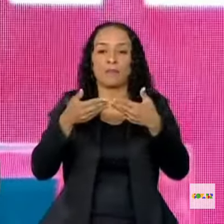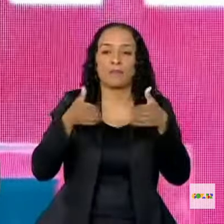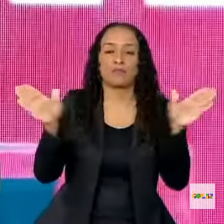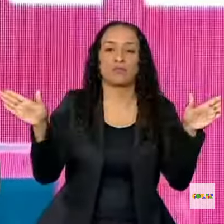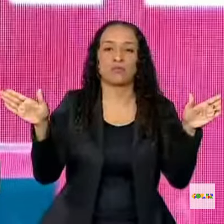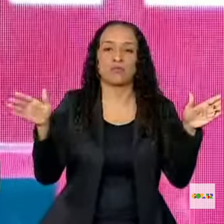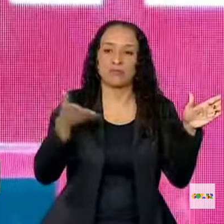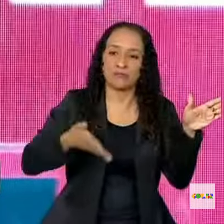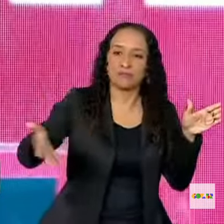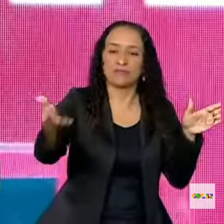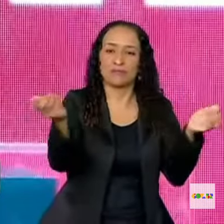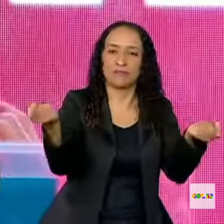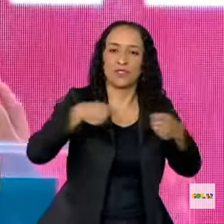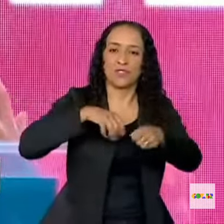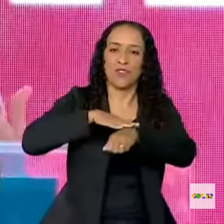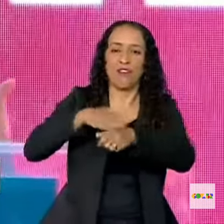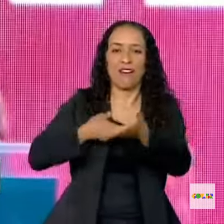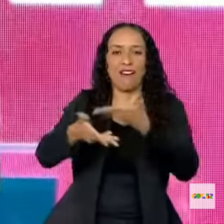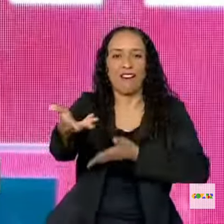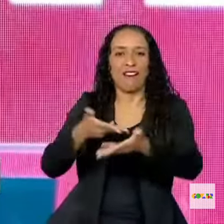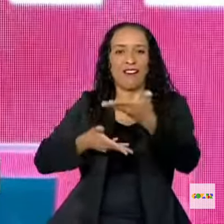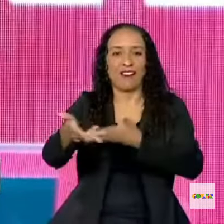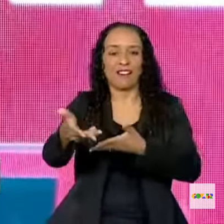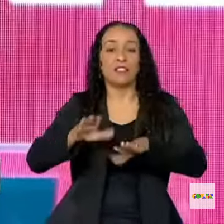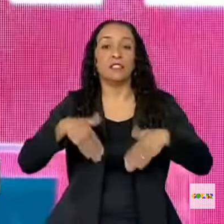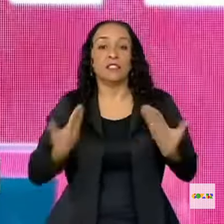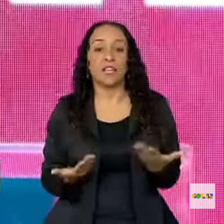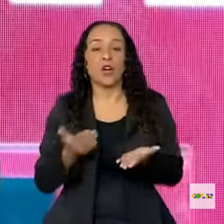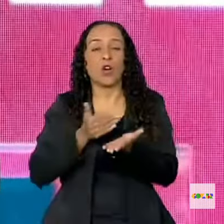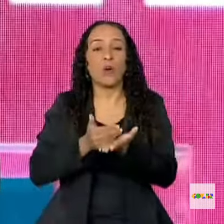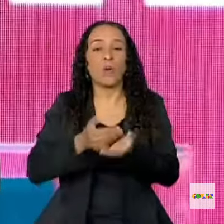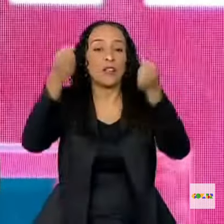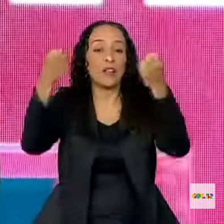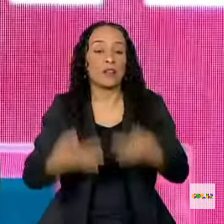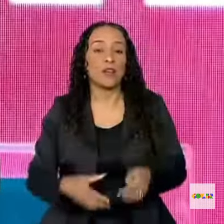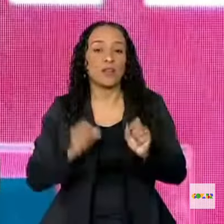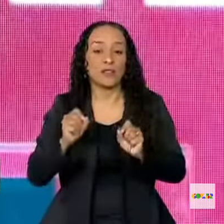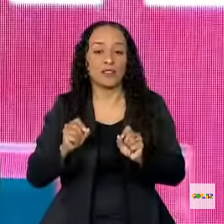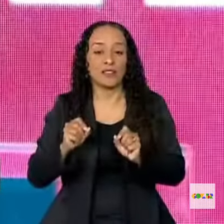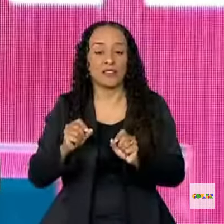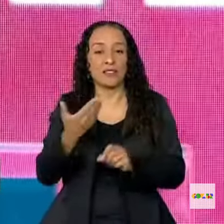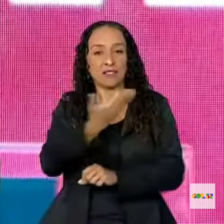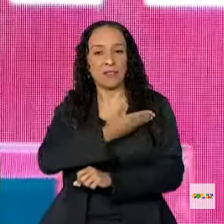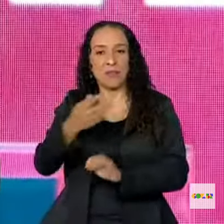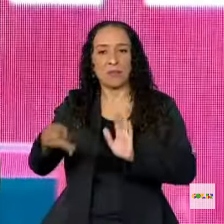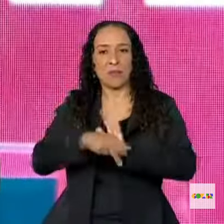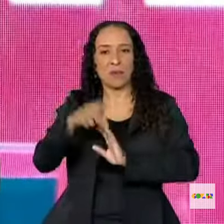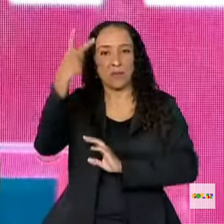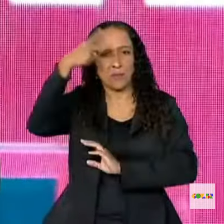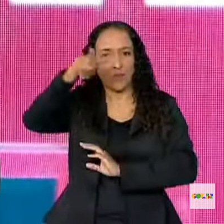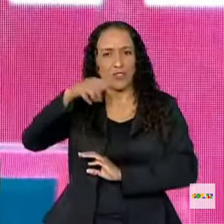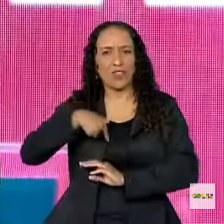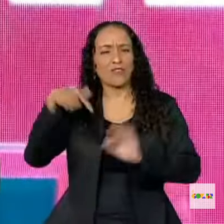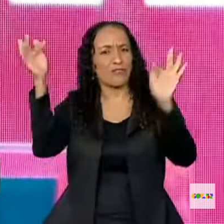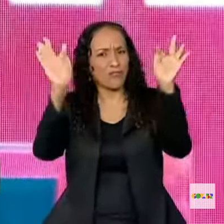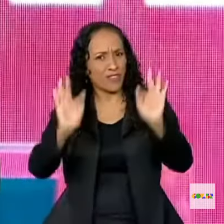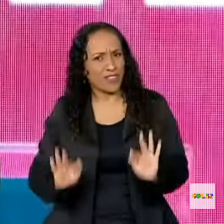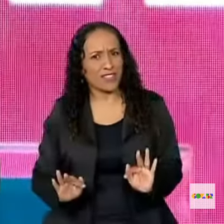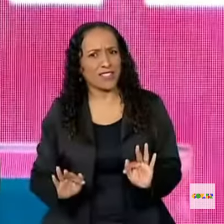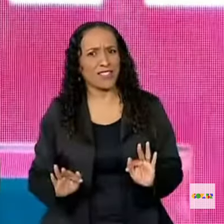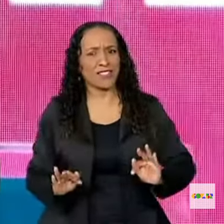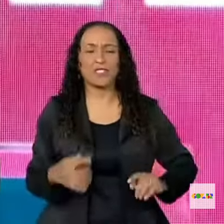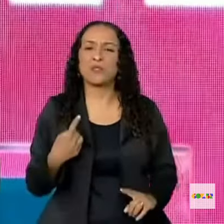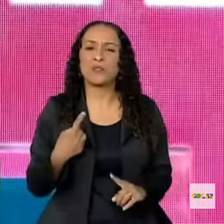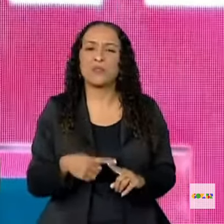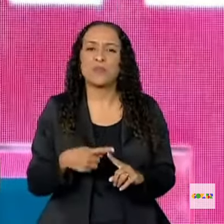que você e eu quero começar dizendo eu muit